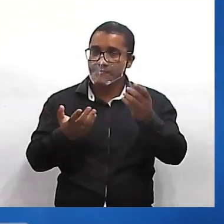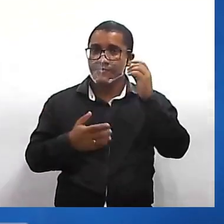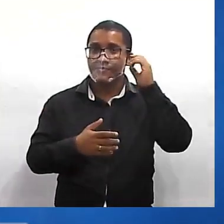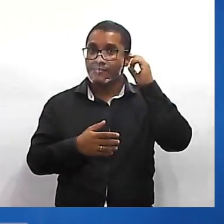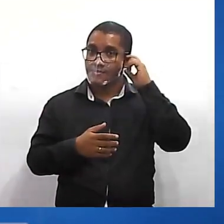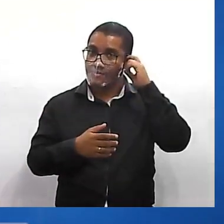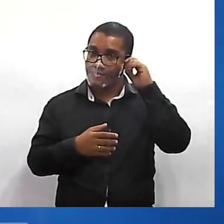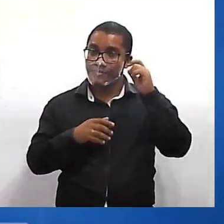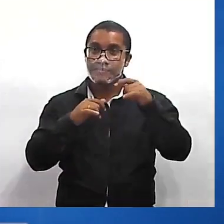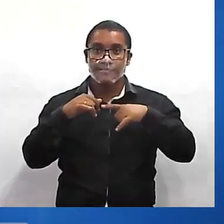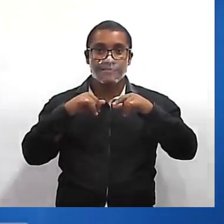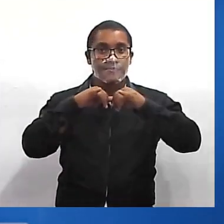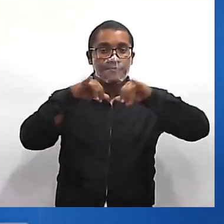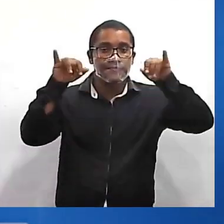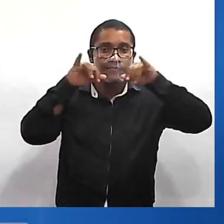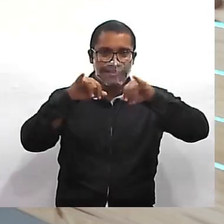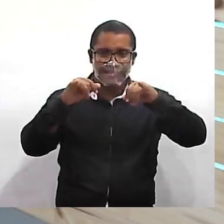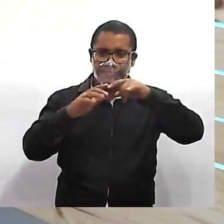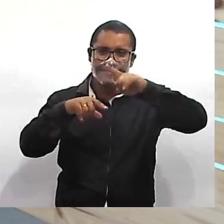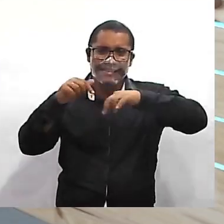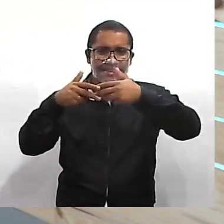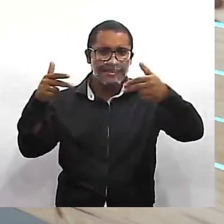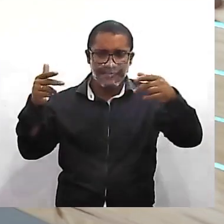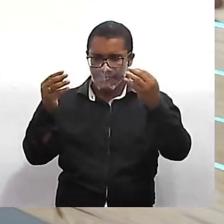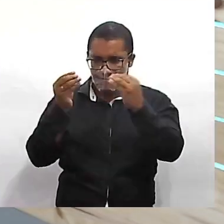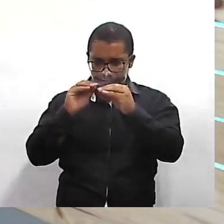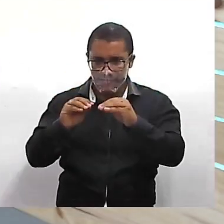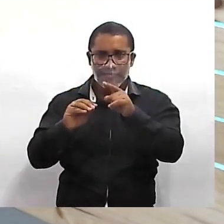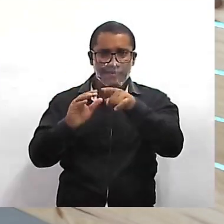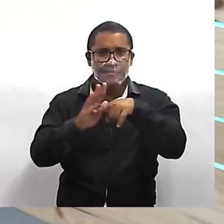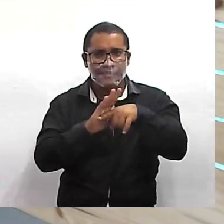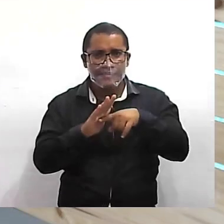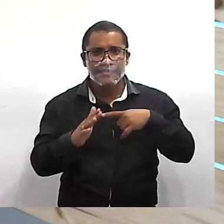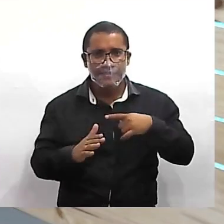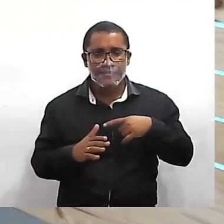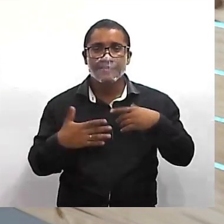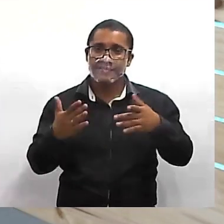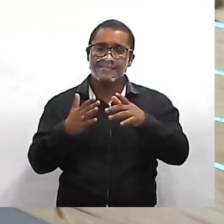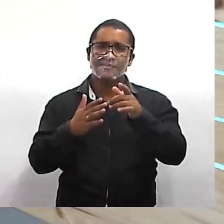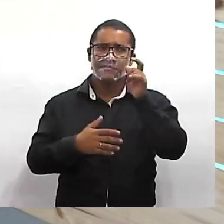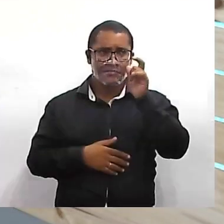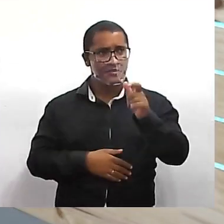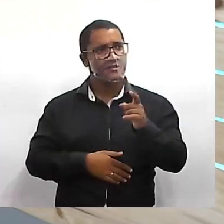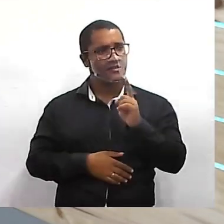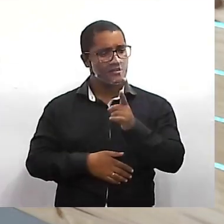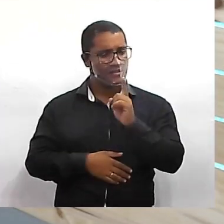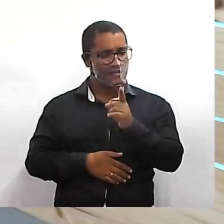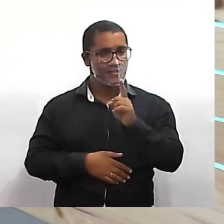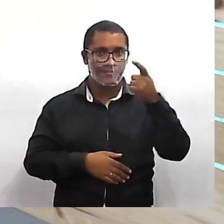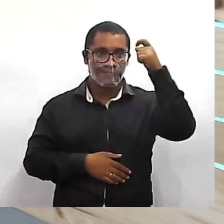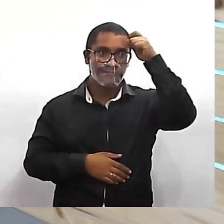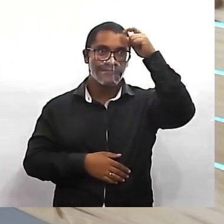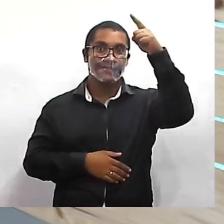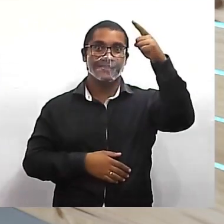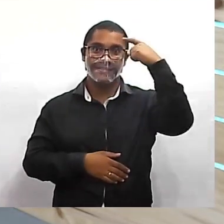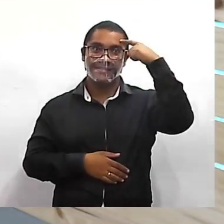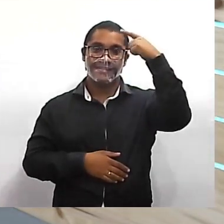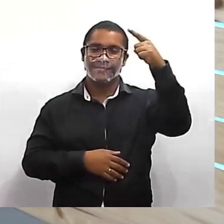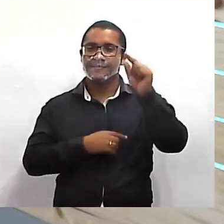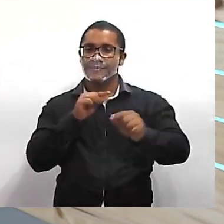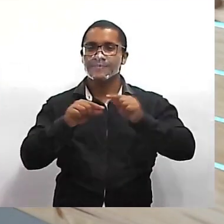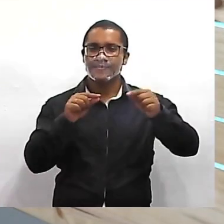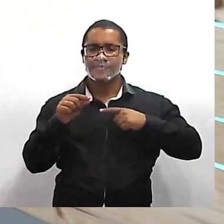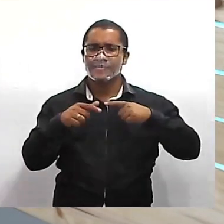o material que está ali. Material. Isso. André, eu achei interessante agora que você estava falando, me veio aqui à cabeça o seguinte. Quando a gente fala